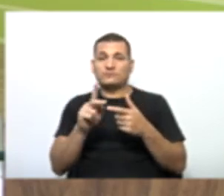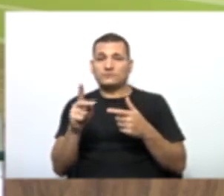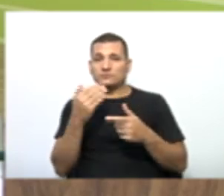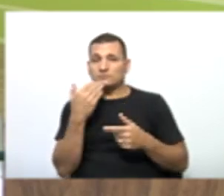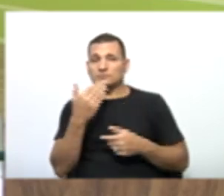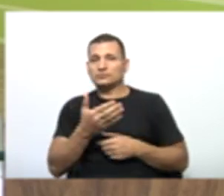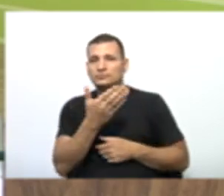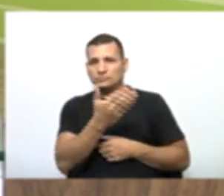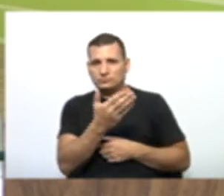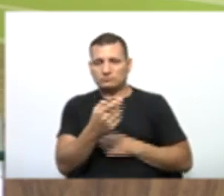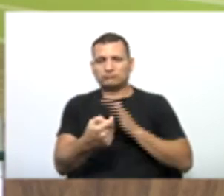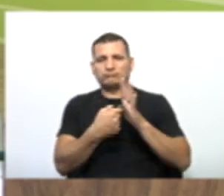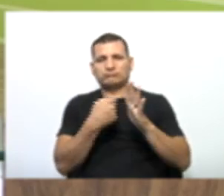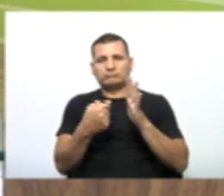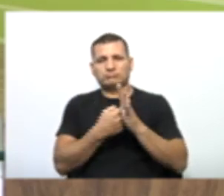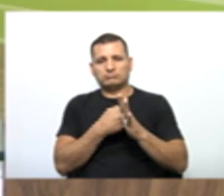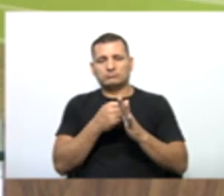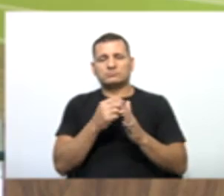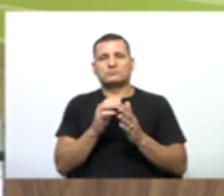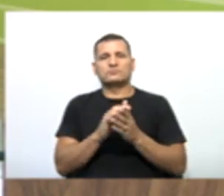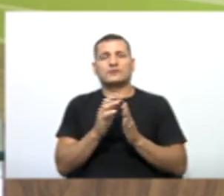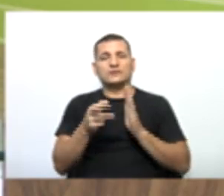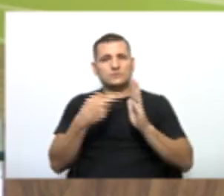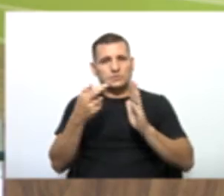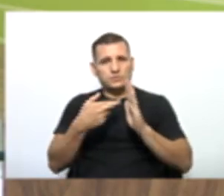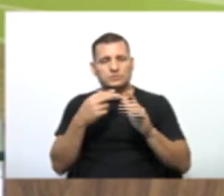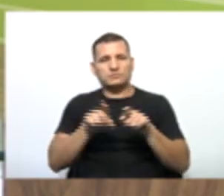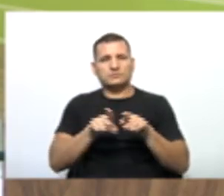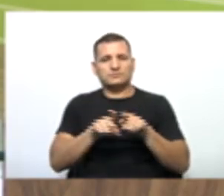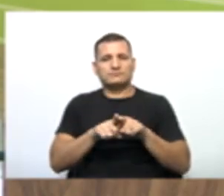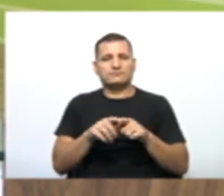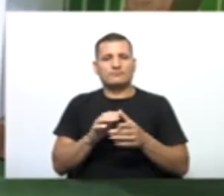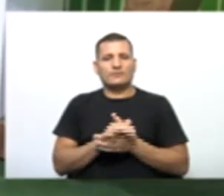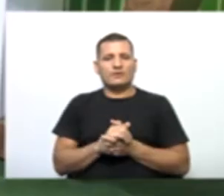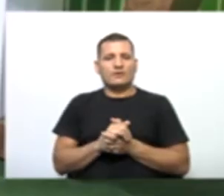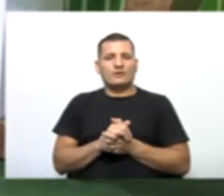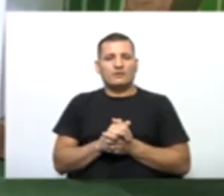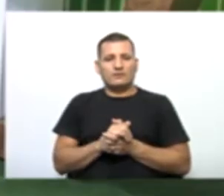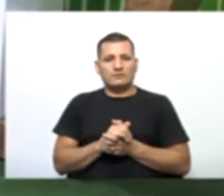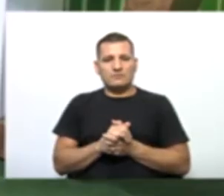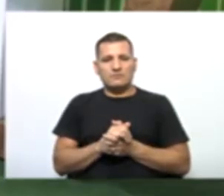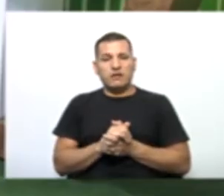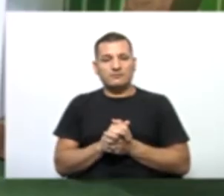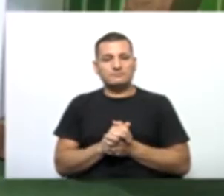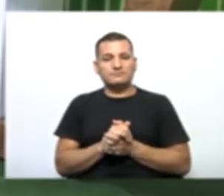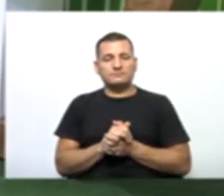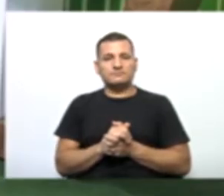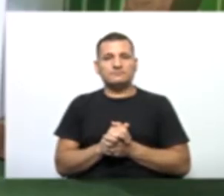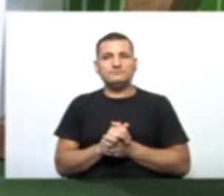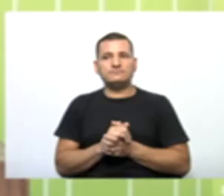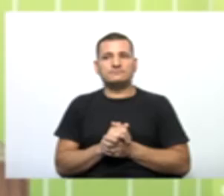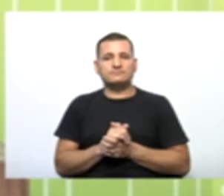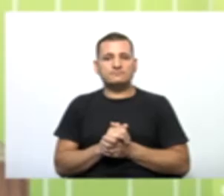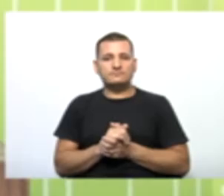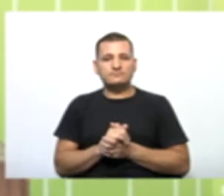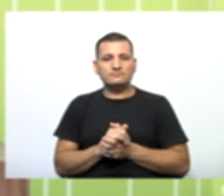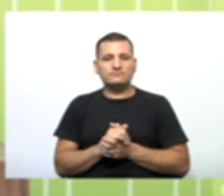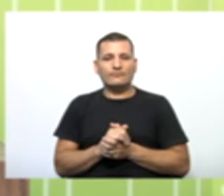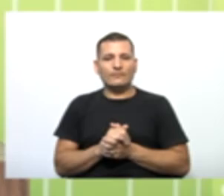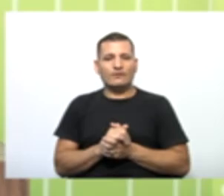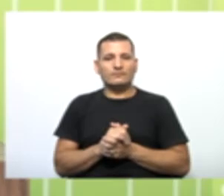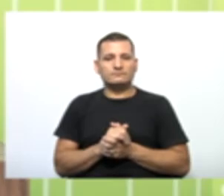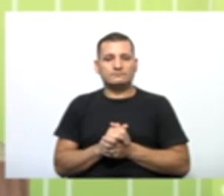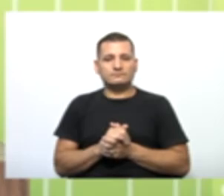depois as respostas para você interagir aqui com a gente. Vamos ver a atividade de sala, professor, que eles vão ter que fazer? Exatamente, uma atividade bem gostosa e bem